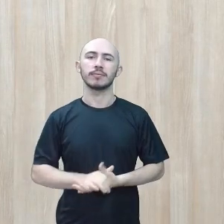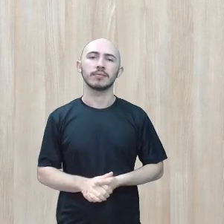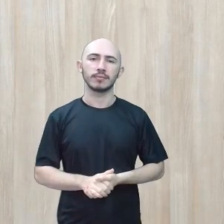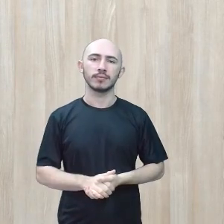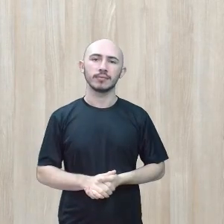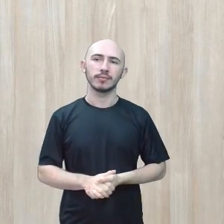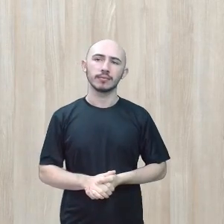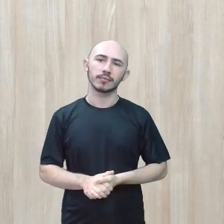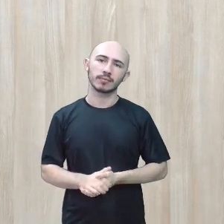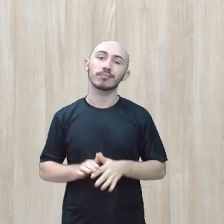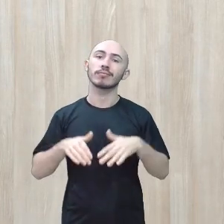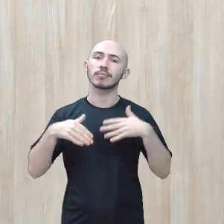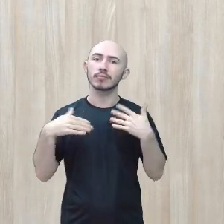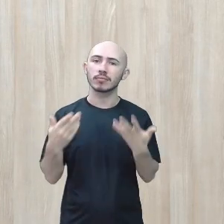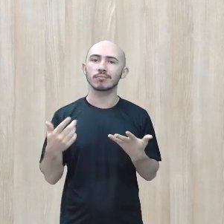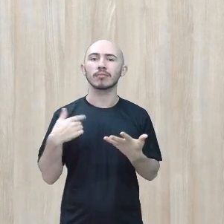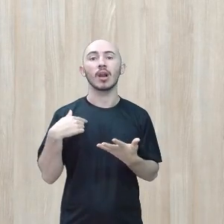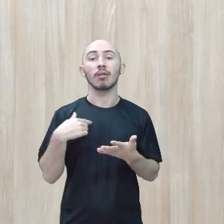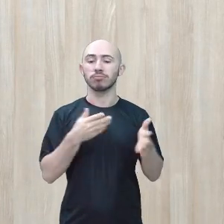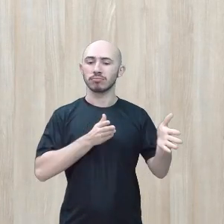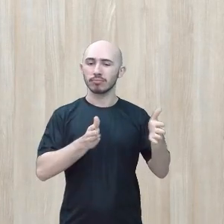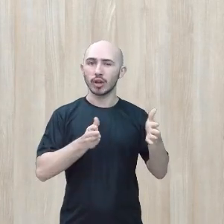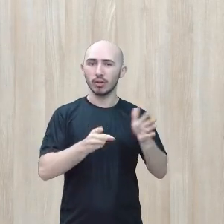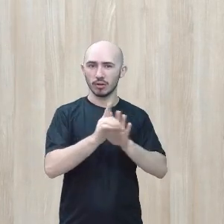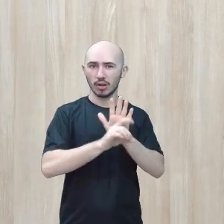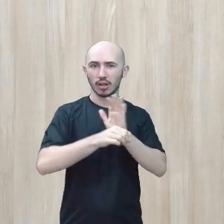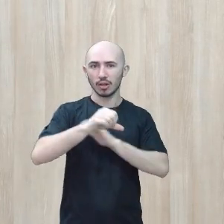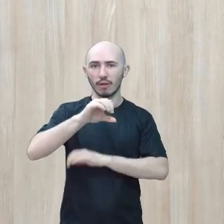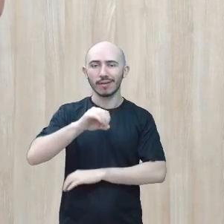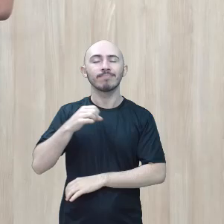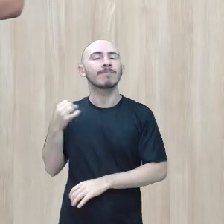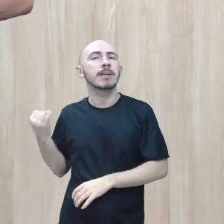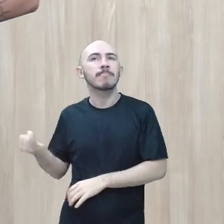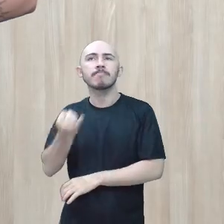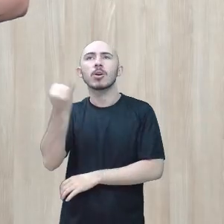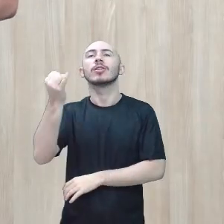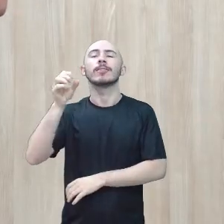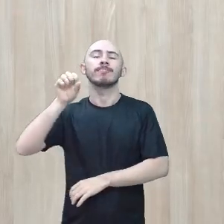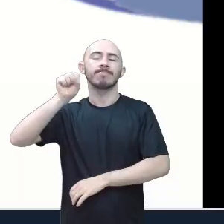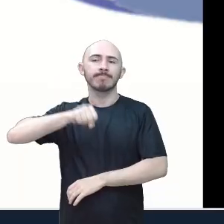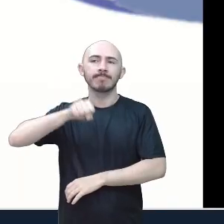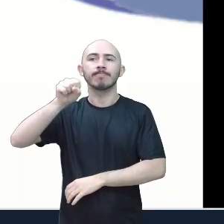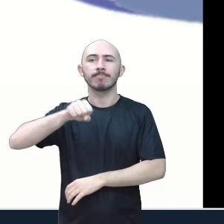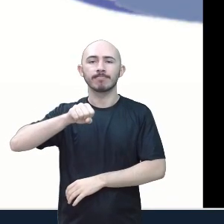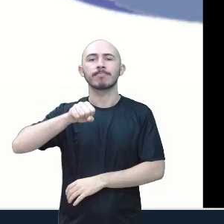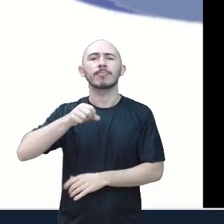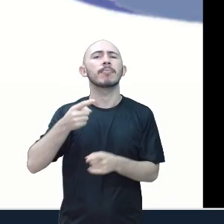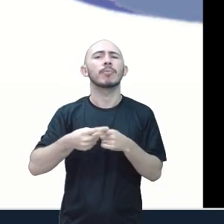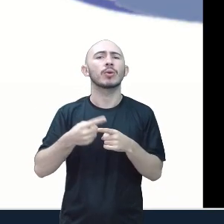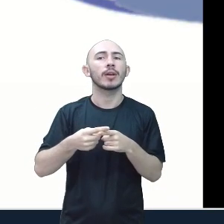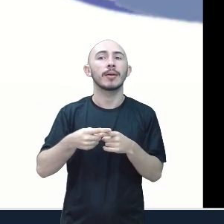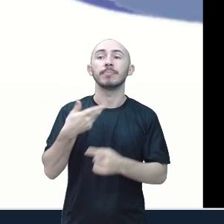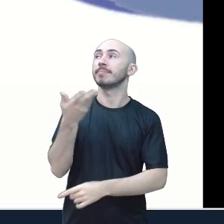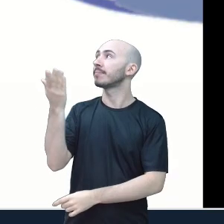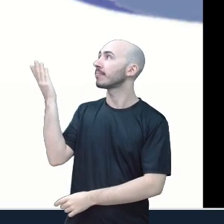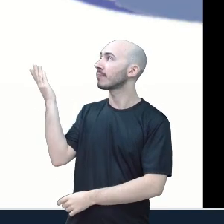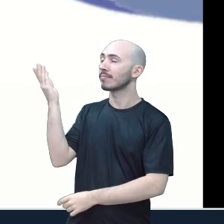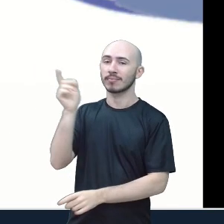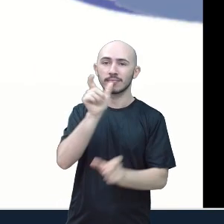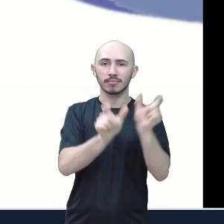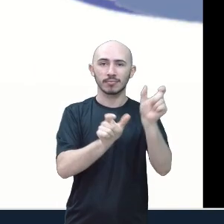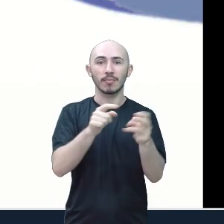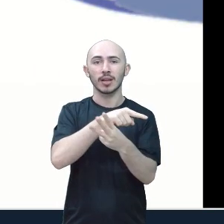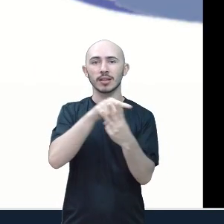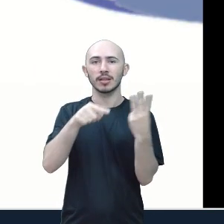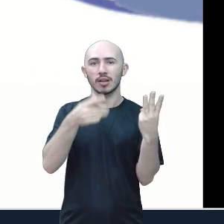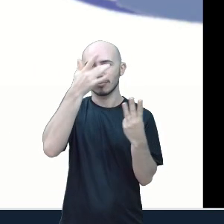E a década de 90 ela foi extremamente importante por conta dessas figuras aqui, né? Como a gente está vendo aí, esses